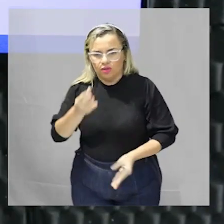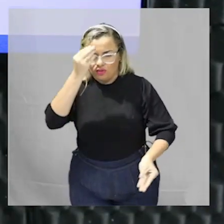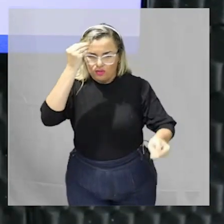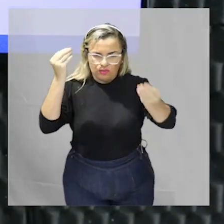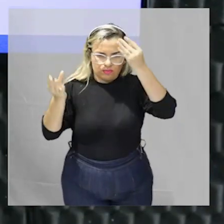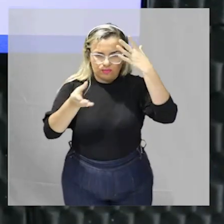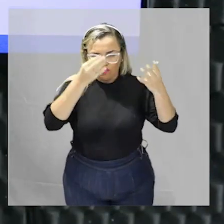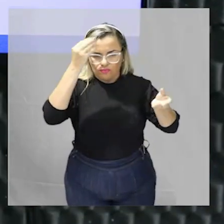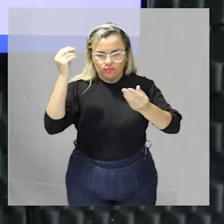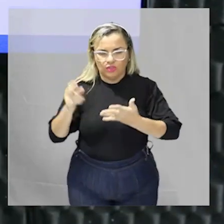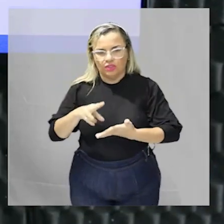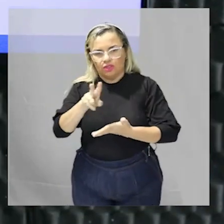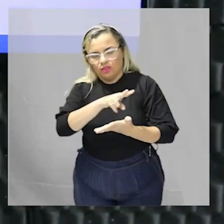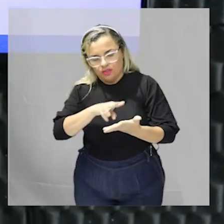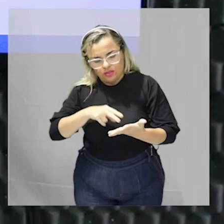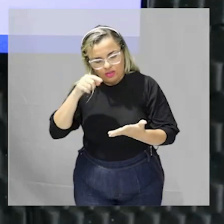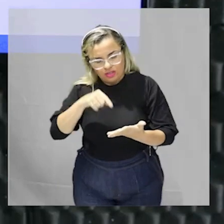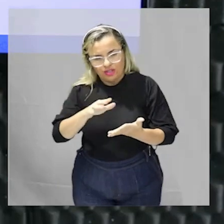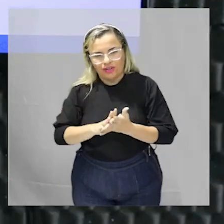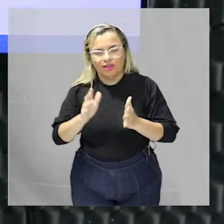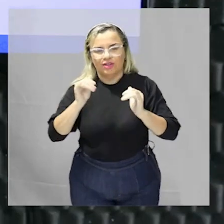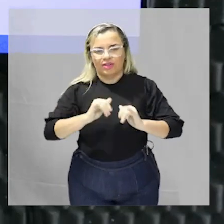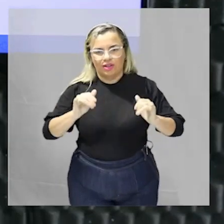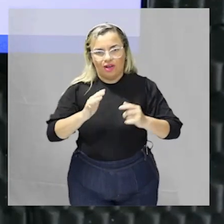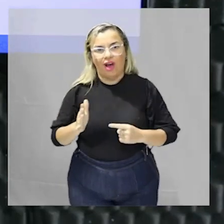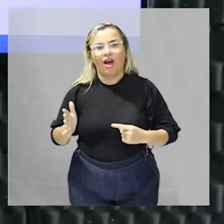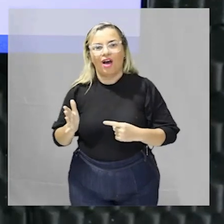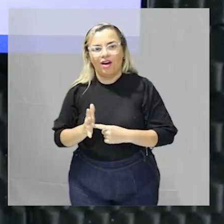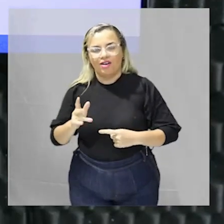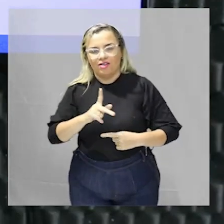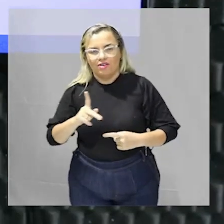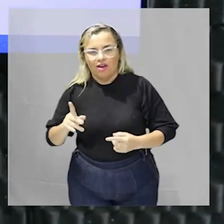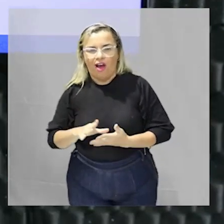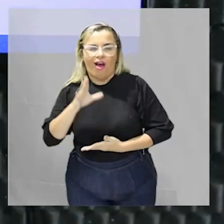li essa reportagem aqui, eu fiquei curiosa, porque como eu gosto muito de